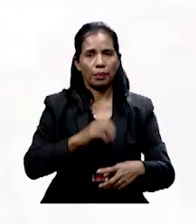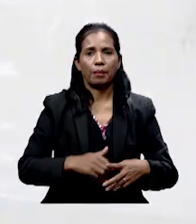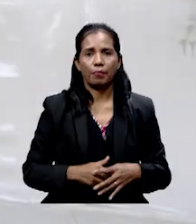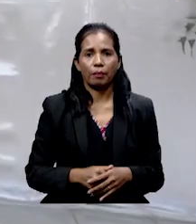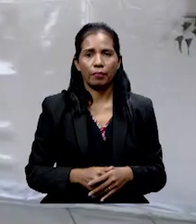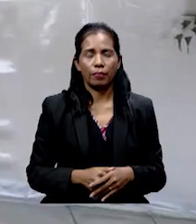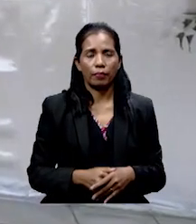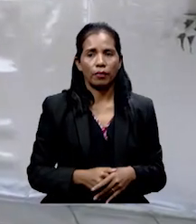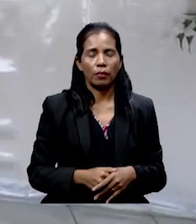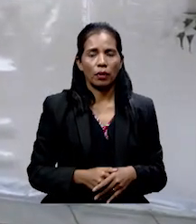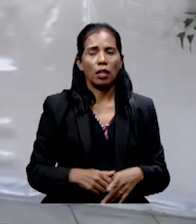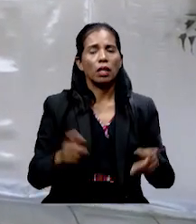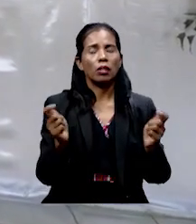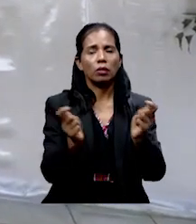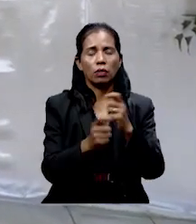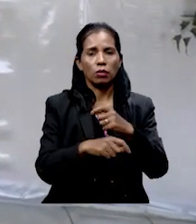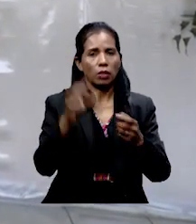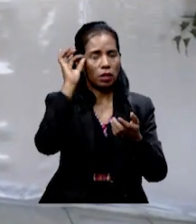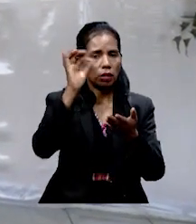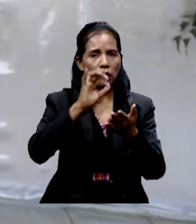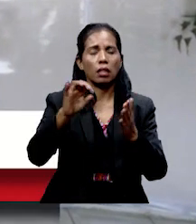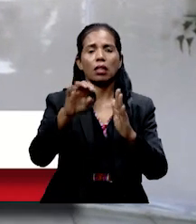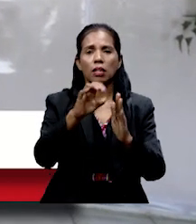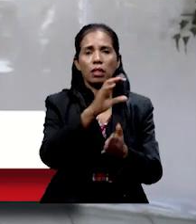Ato substitui com a secretário.